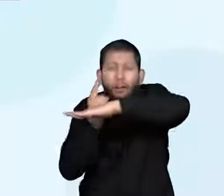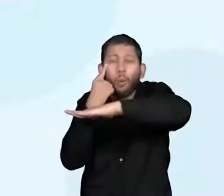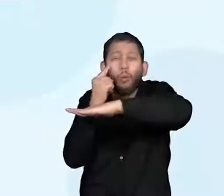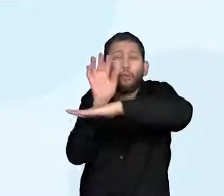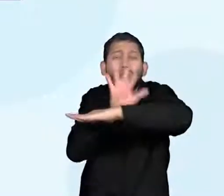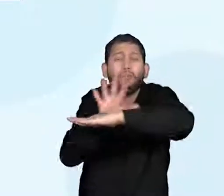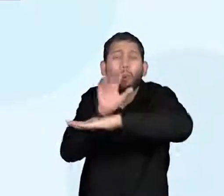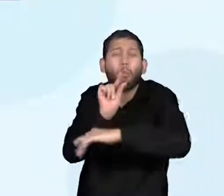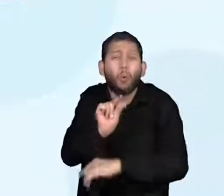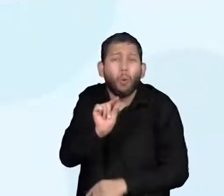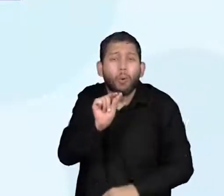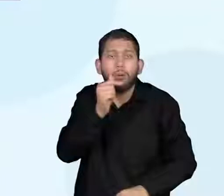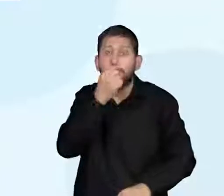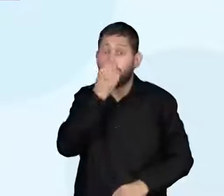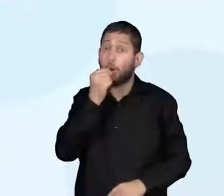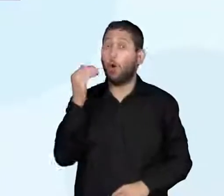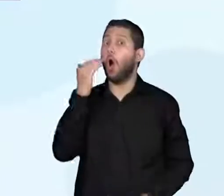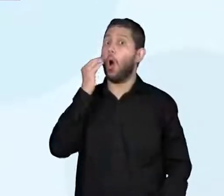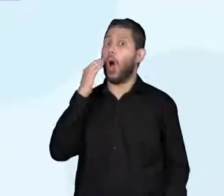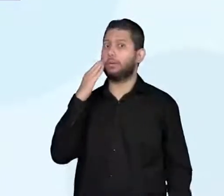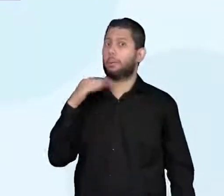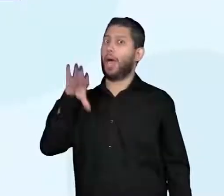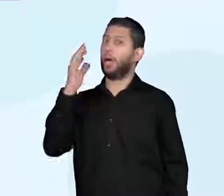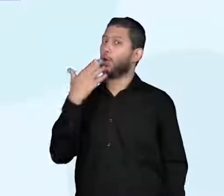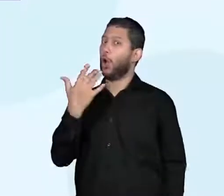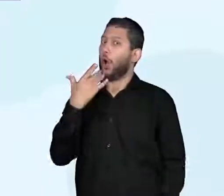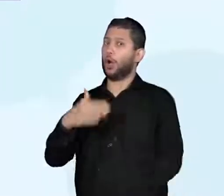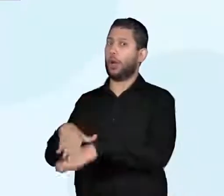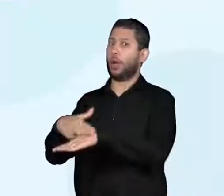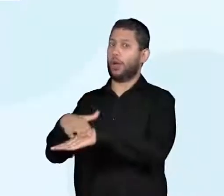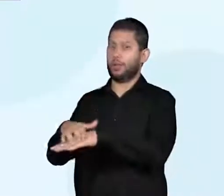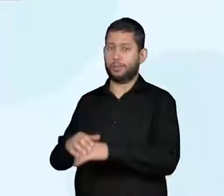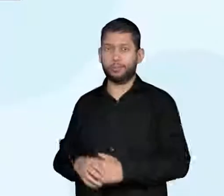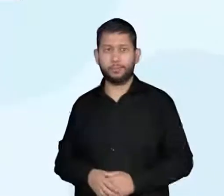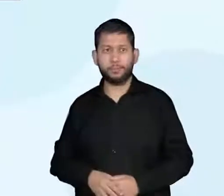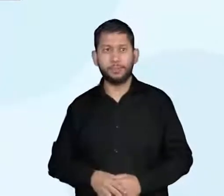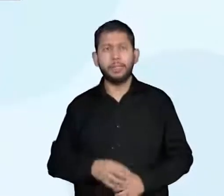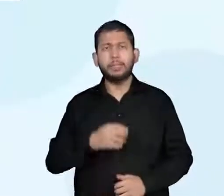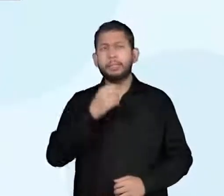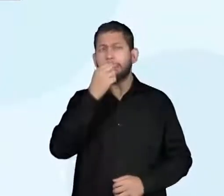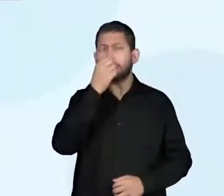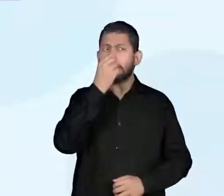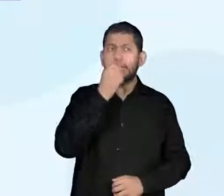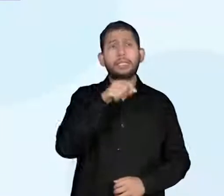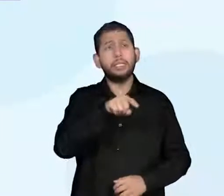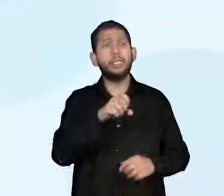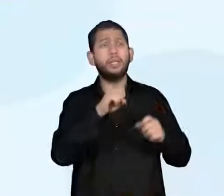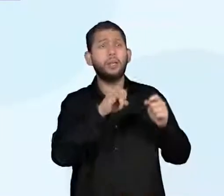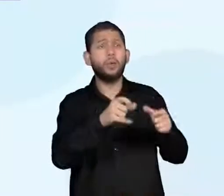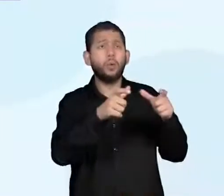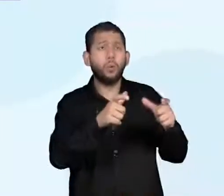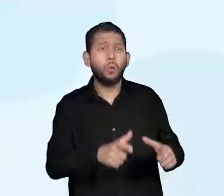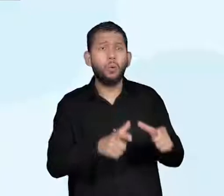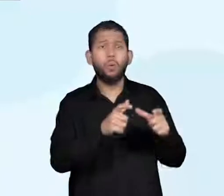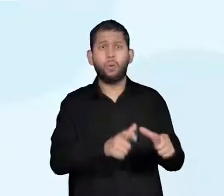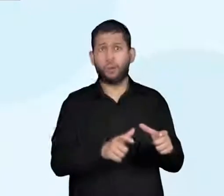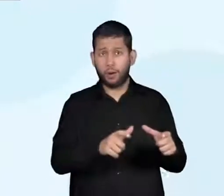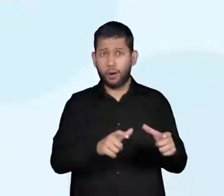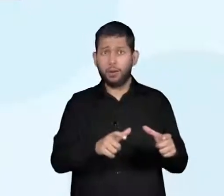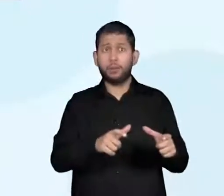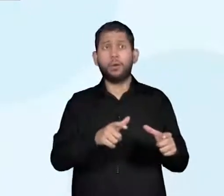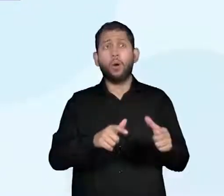dorsal e acidentado o ventre, flancos